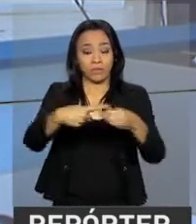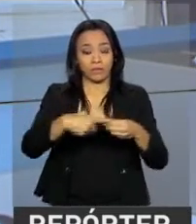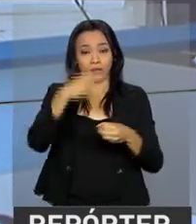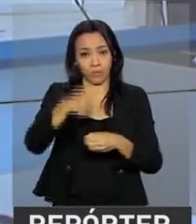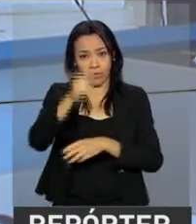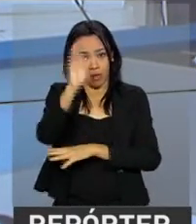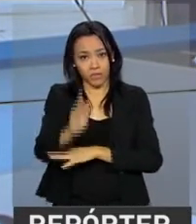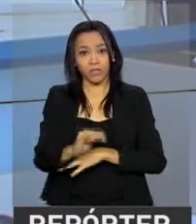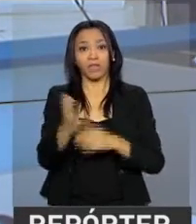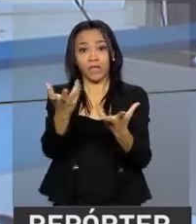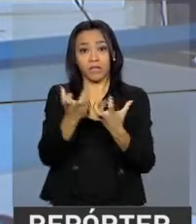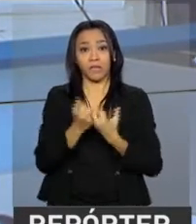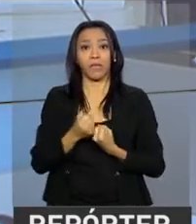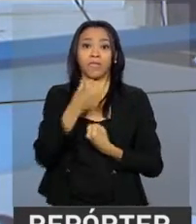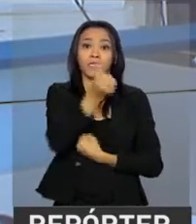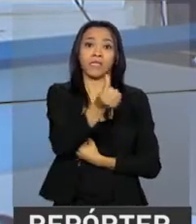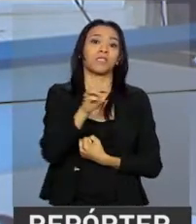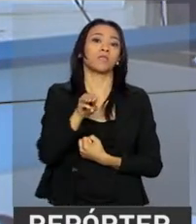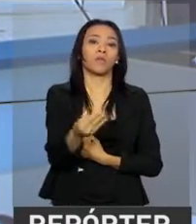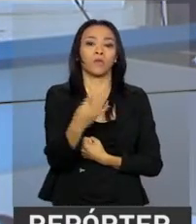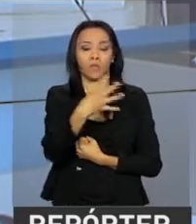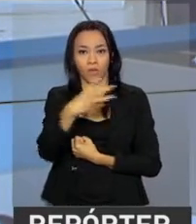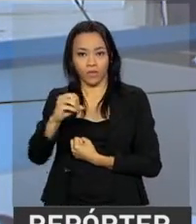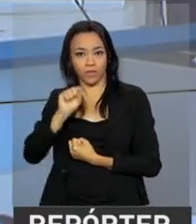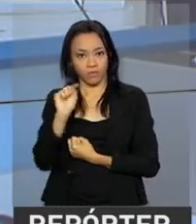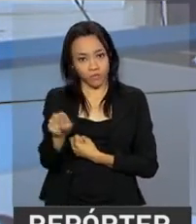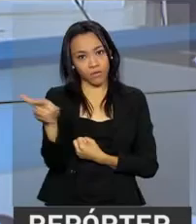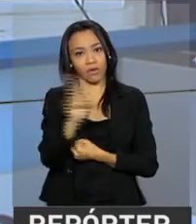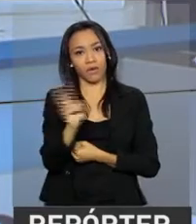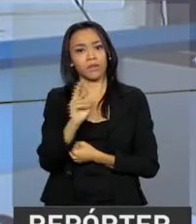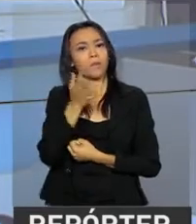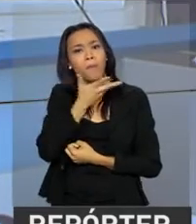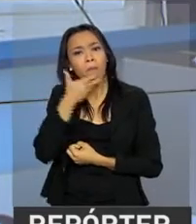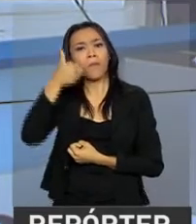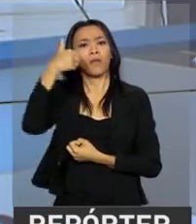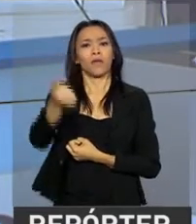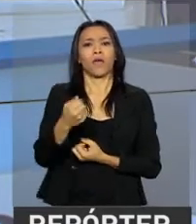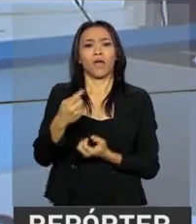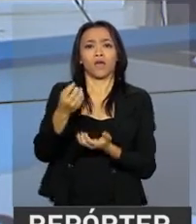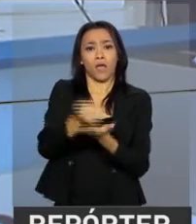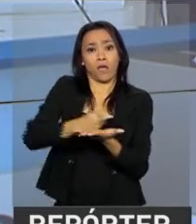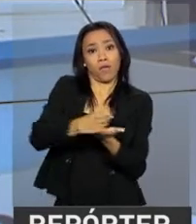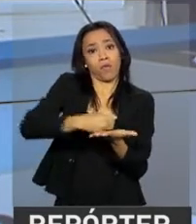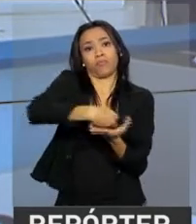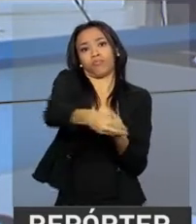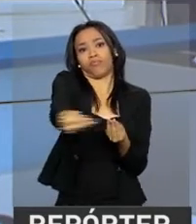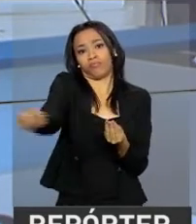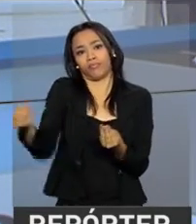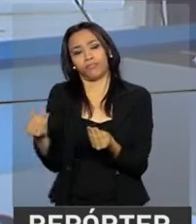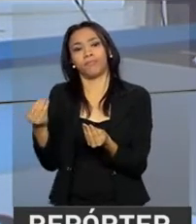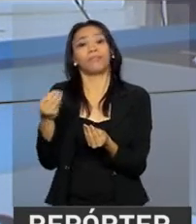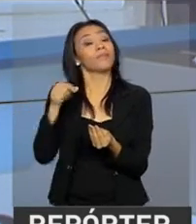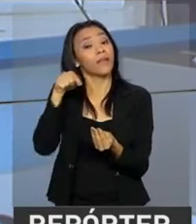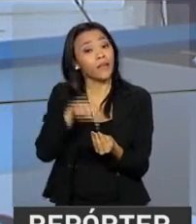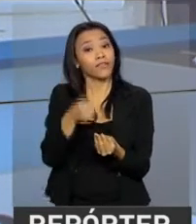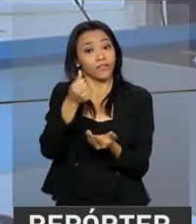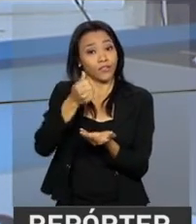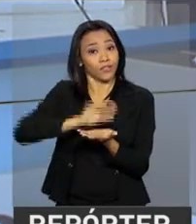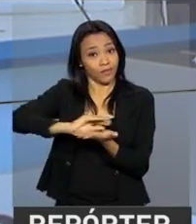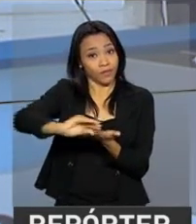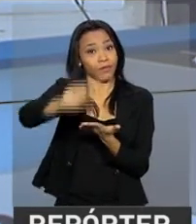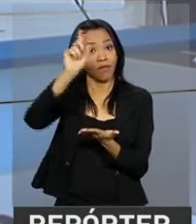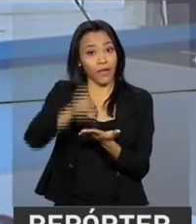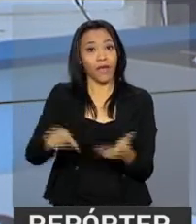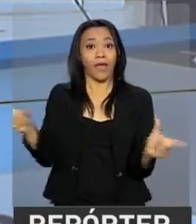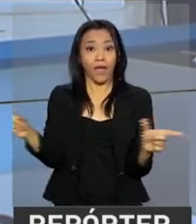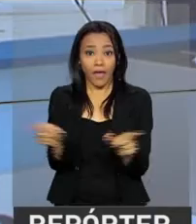receberão 6 milhões e quatrocentos mil reais para melhorar a distribuição de remédios para a população os recursos são do programa nacional